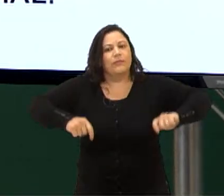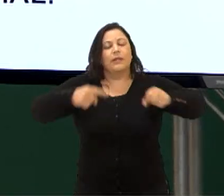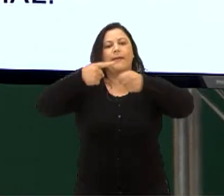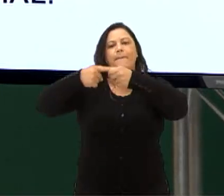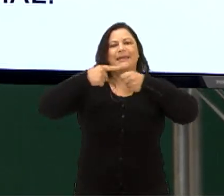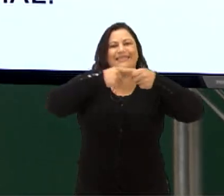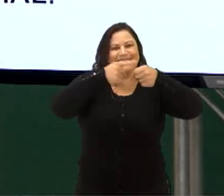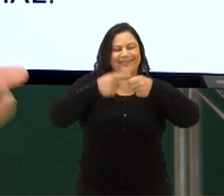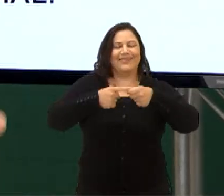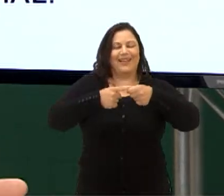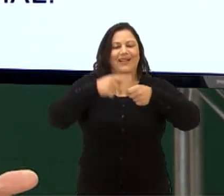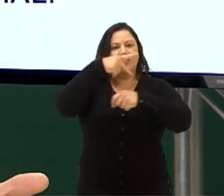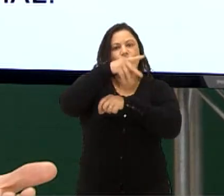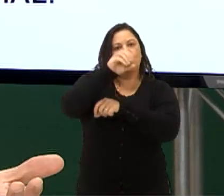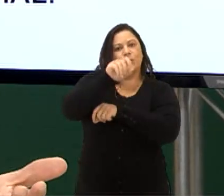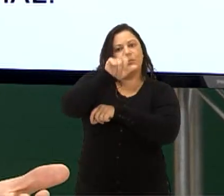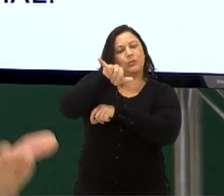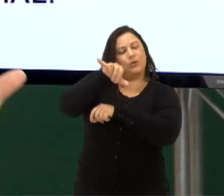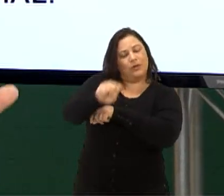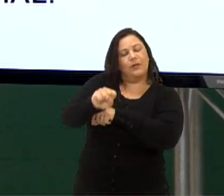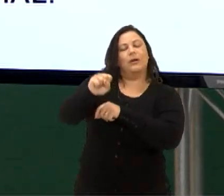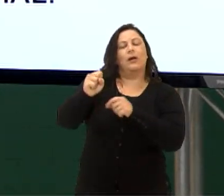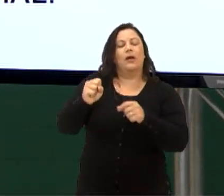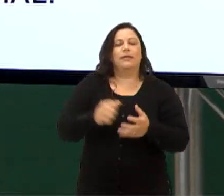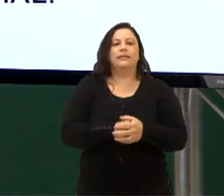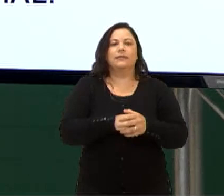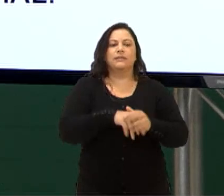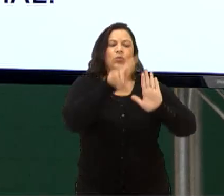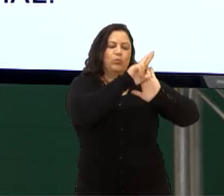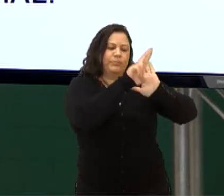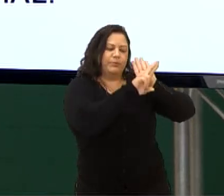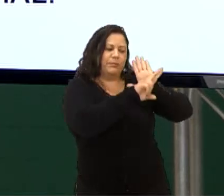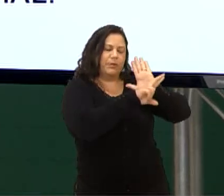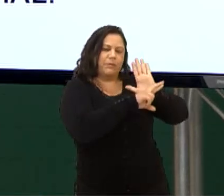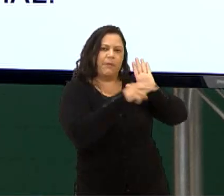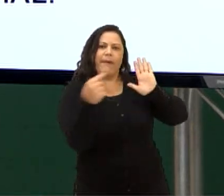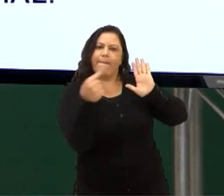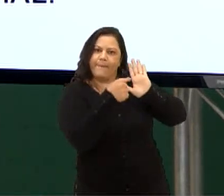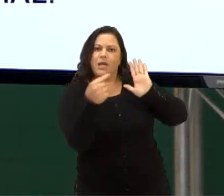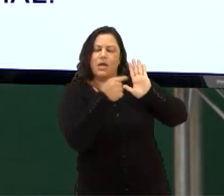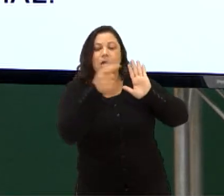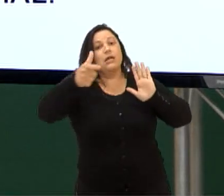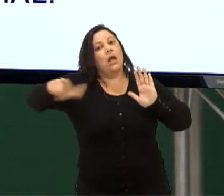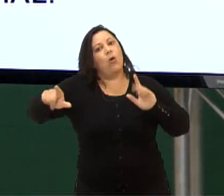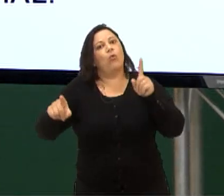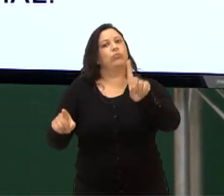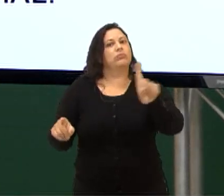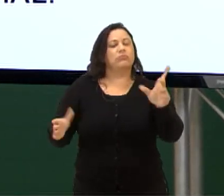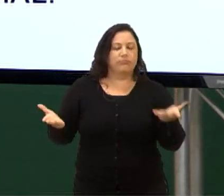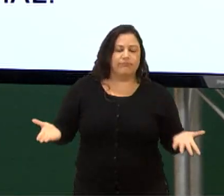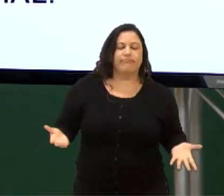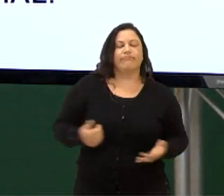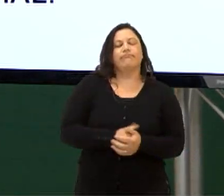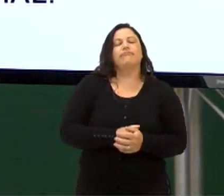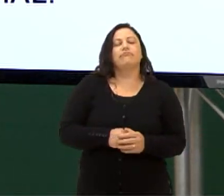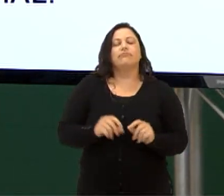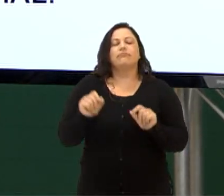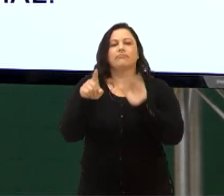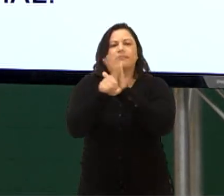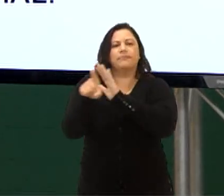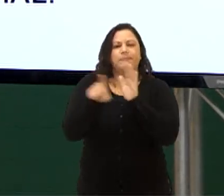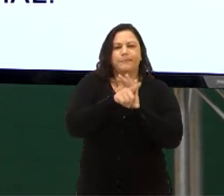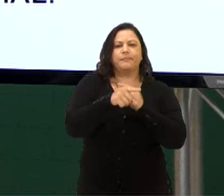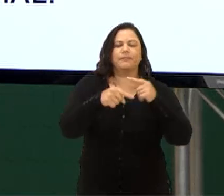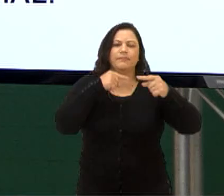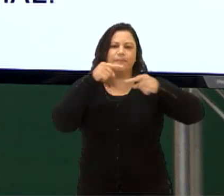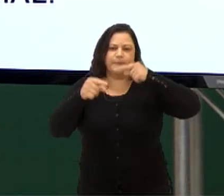você poderia, por exemplo, ter um regime democrático e na outra não, tá? E a gente vai explorar um pouquinho mais essas questões aí ao decorrer